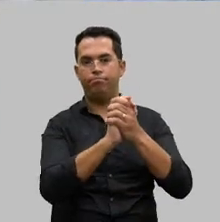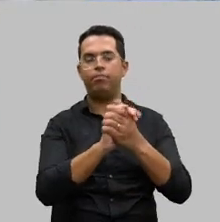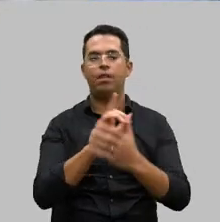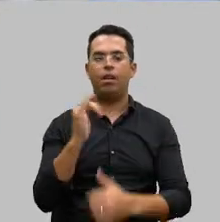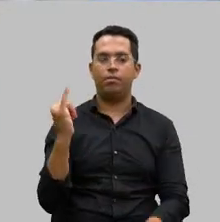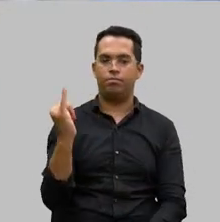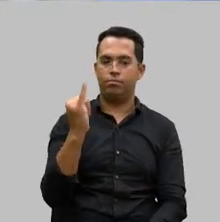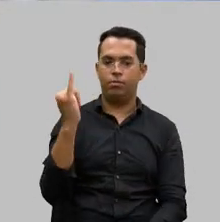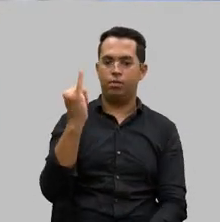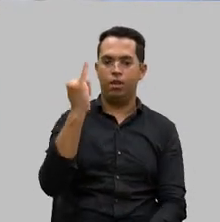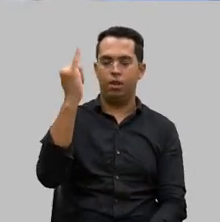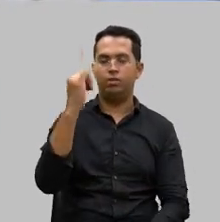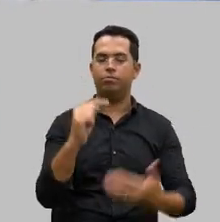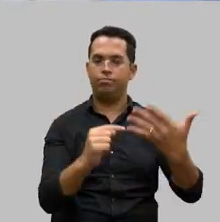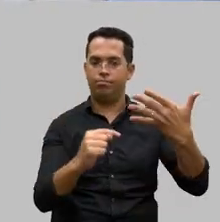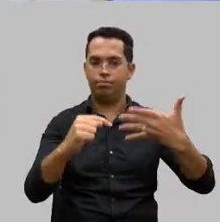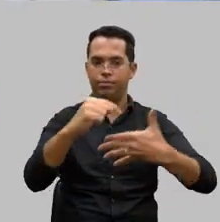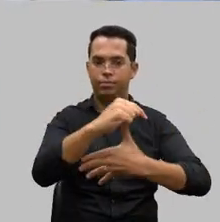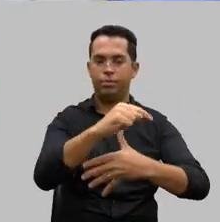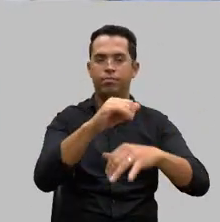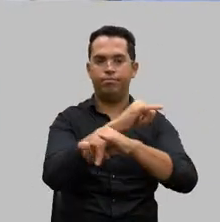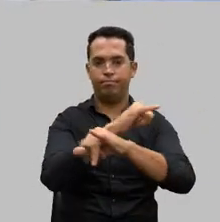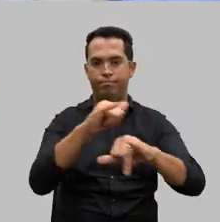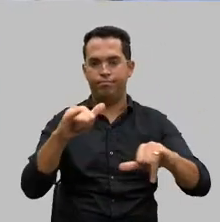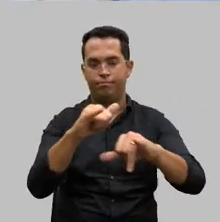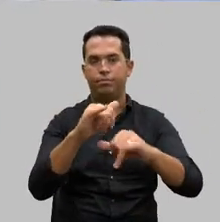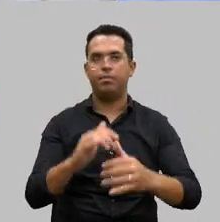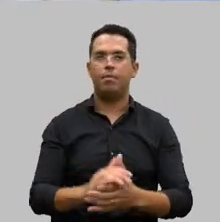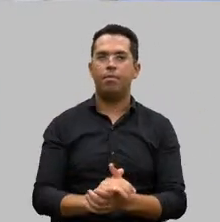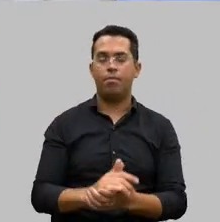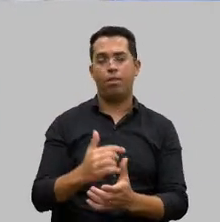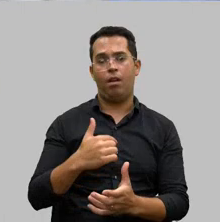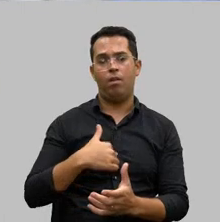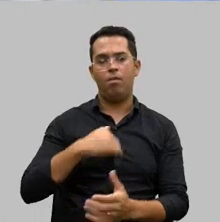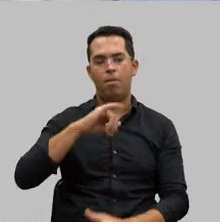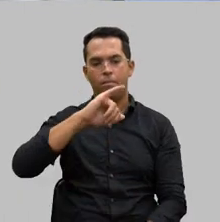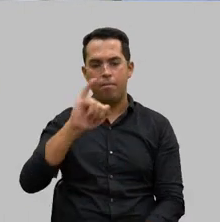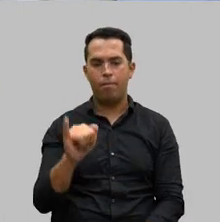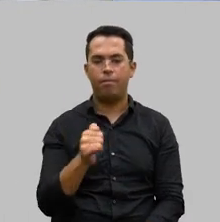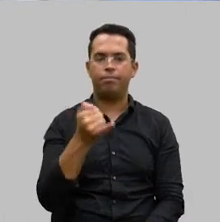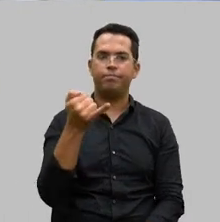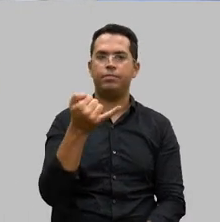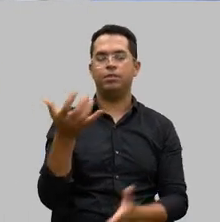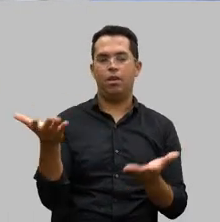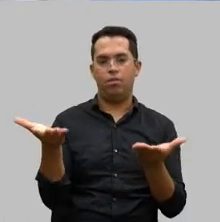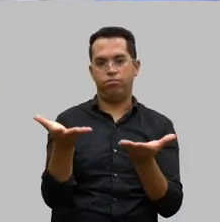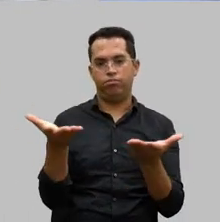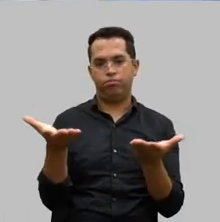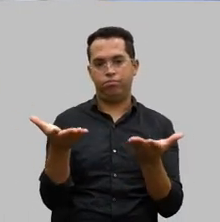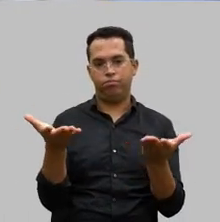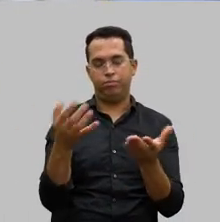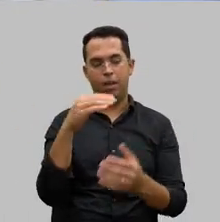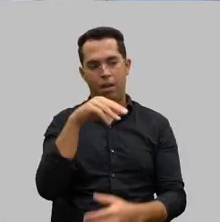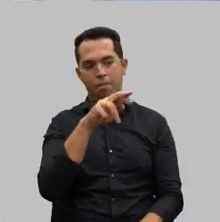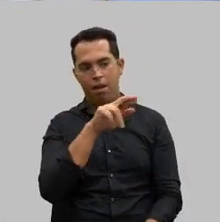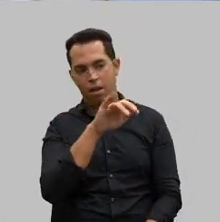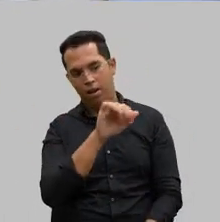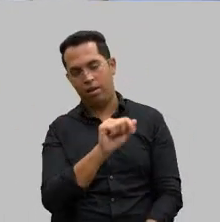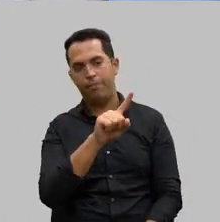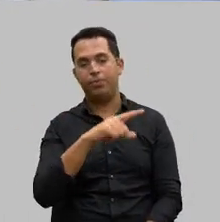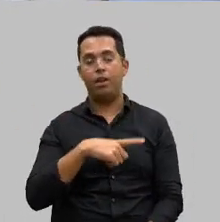e eu uso como um gancho inclusive para para est trazendo isso Maria Teresa com a possibilidade